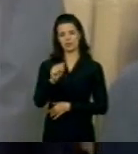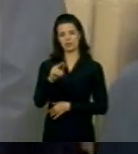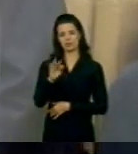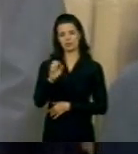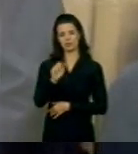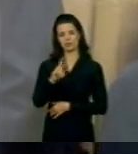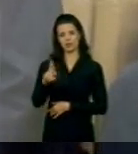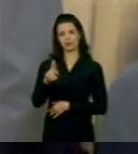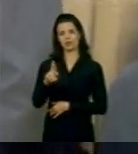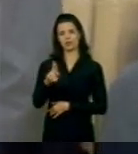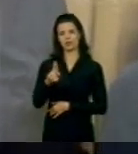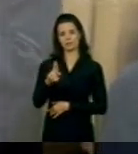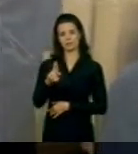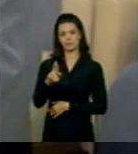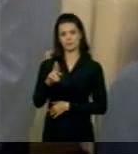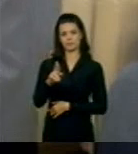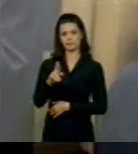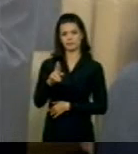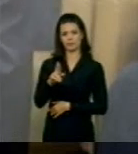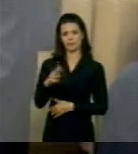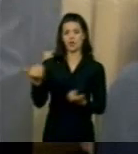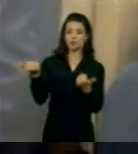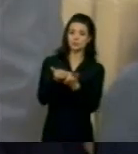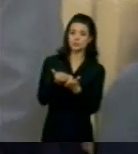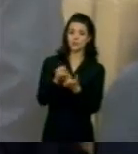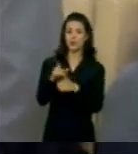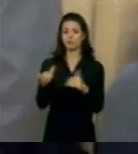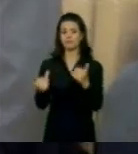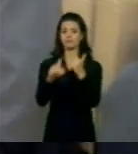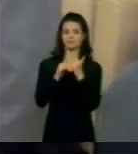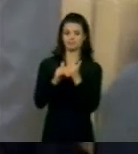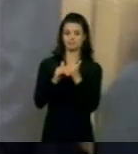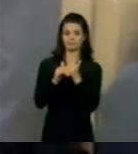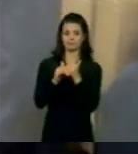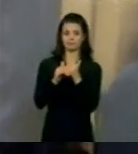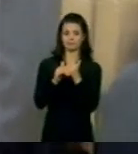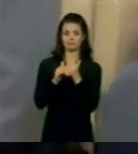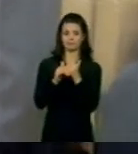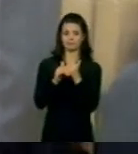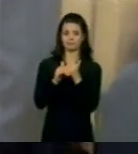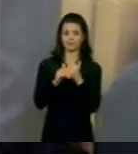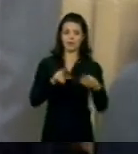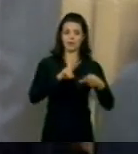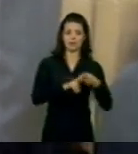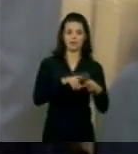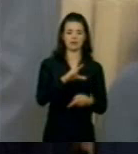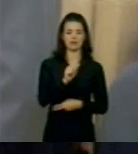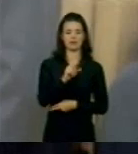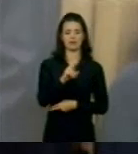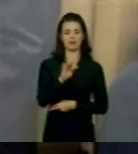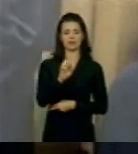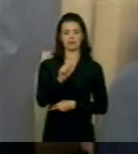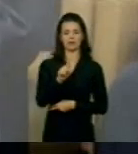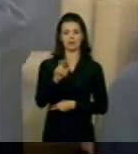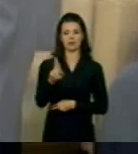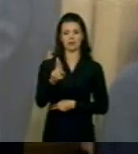como as medidas cautelares alternativas, substitutivas, equivalentes à prisão cautelar,